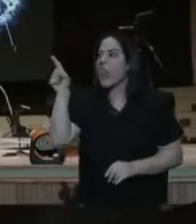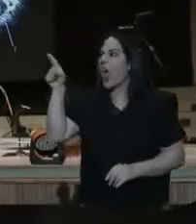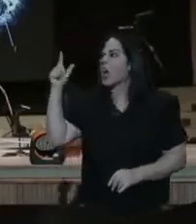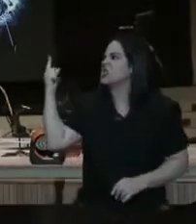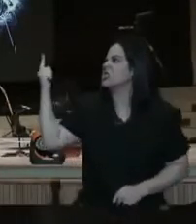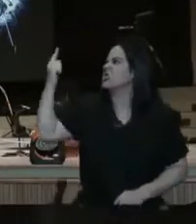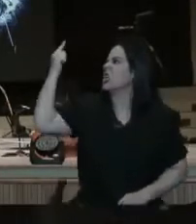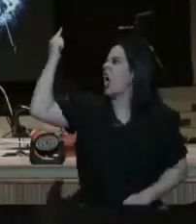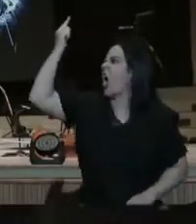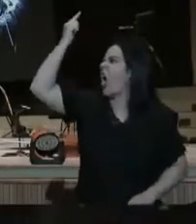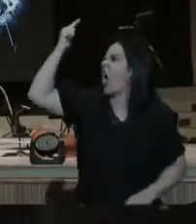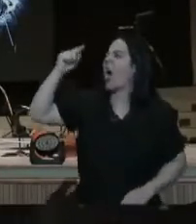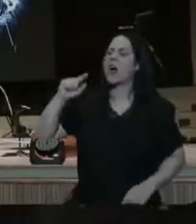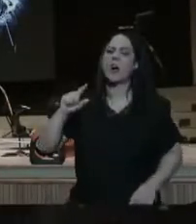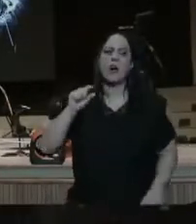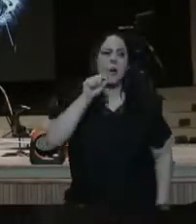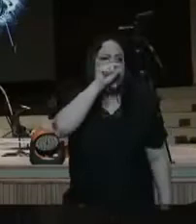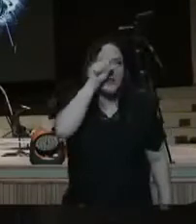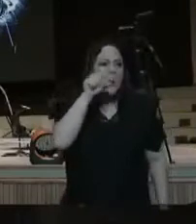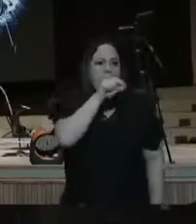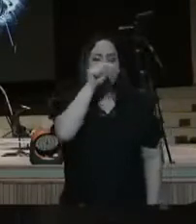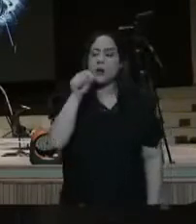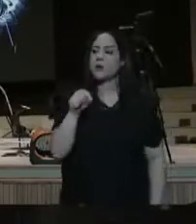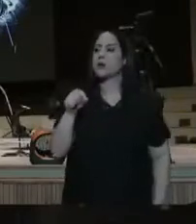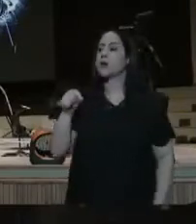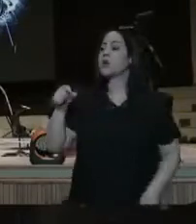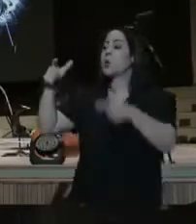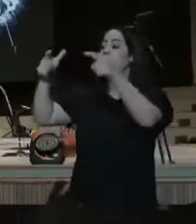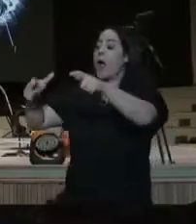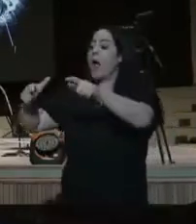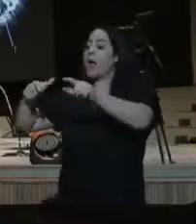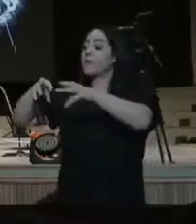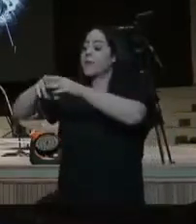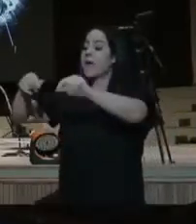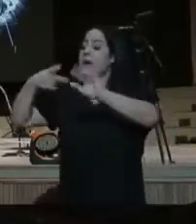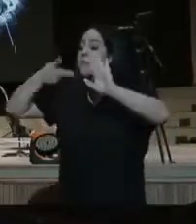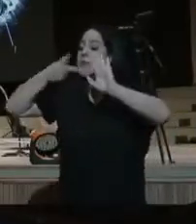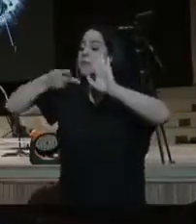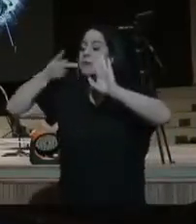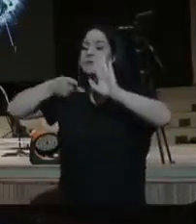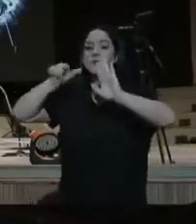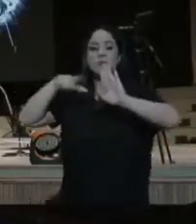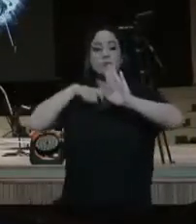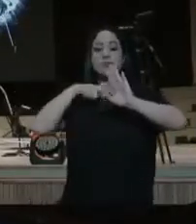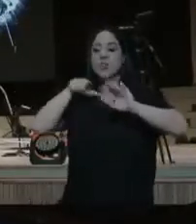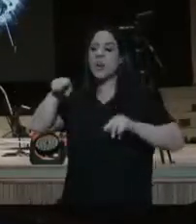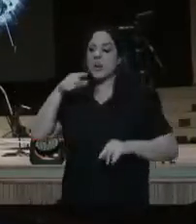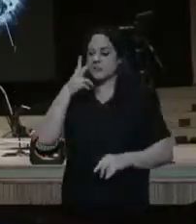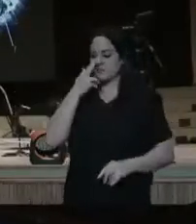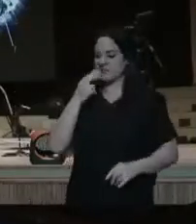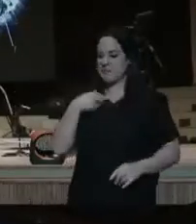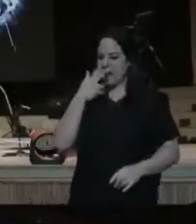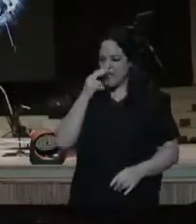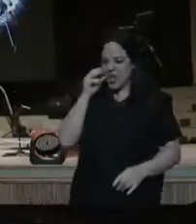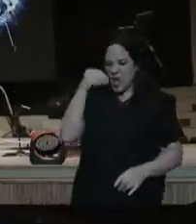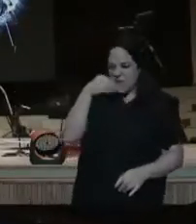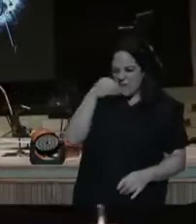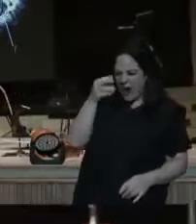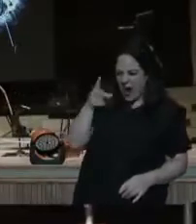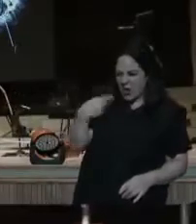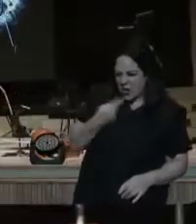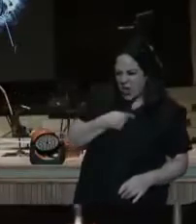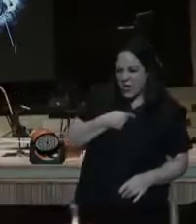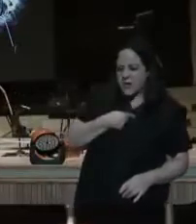se dependesse deles não havia conquista da terra prometida não por causa da visão que tiveram de si